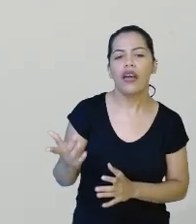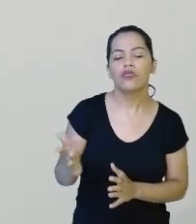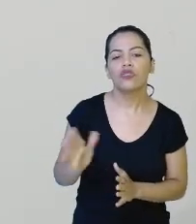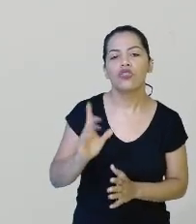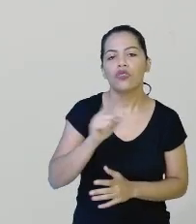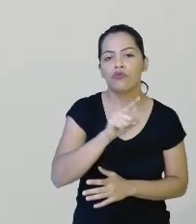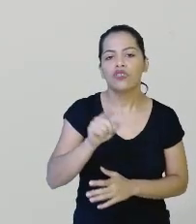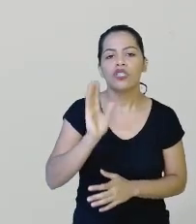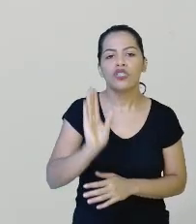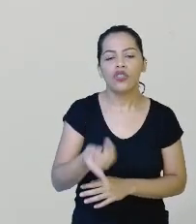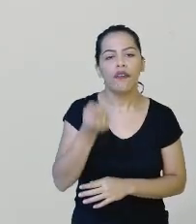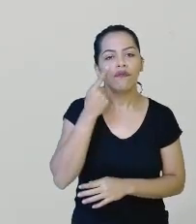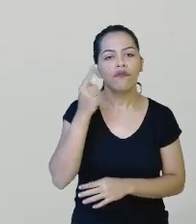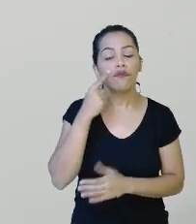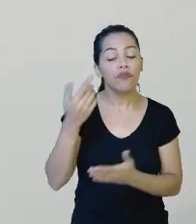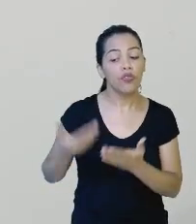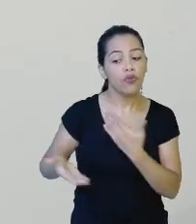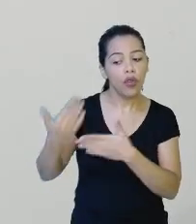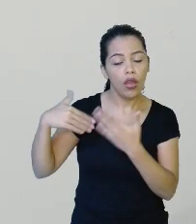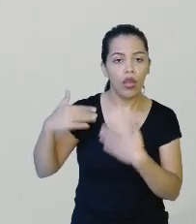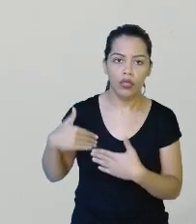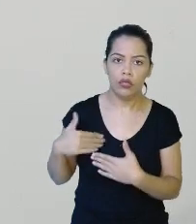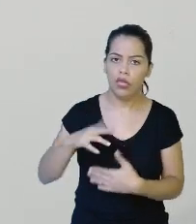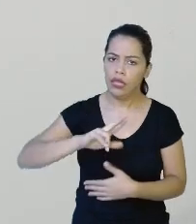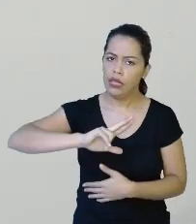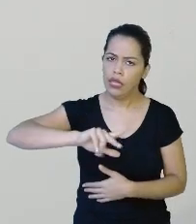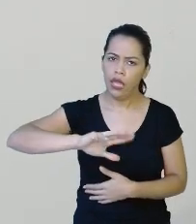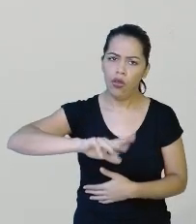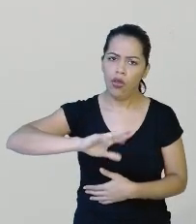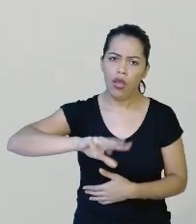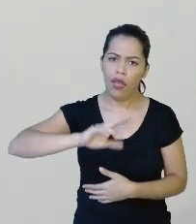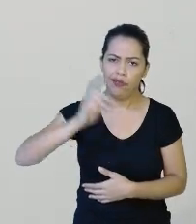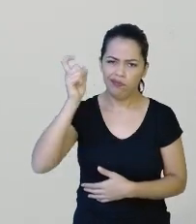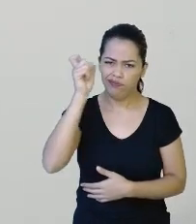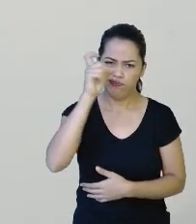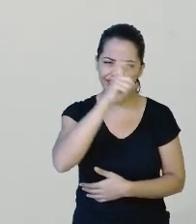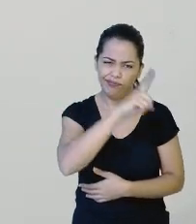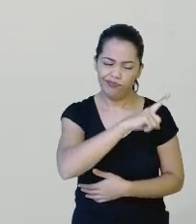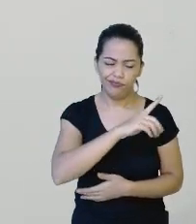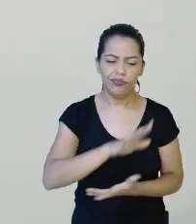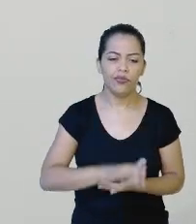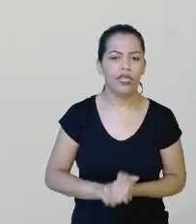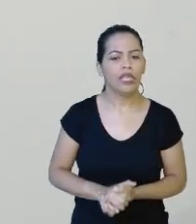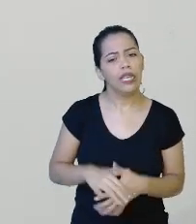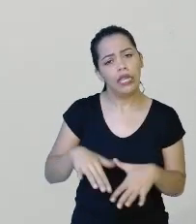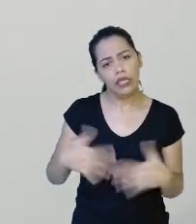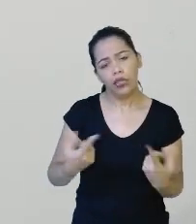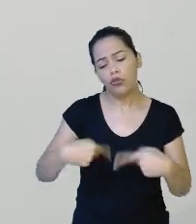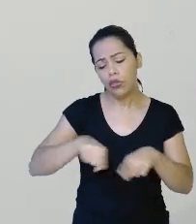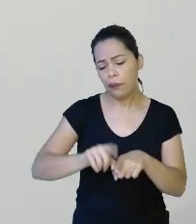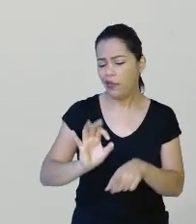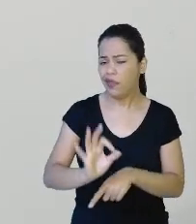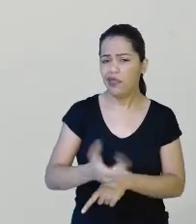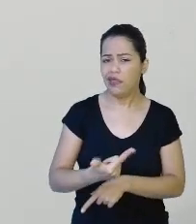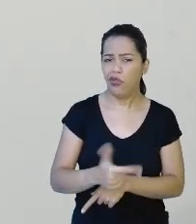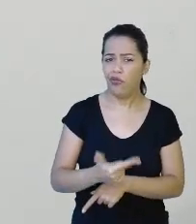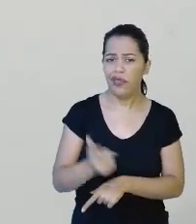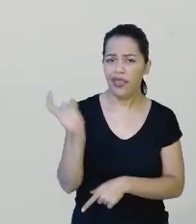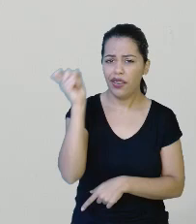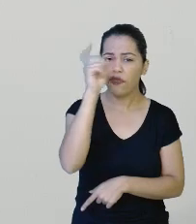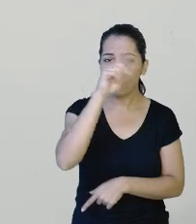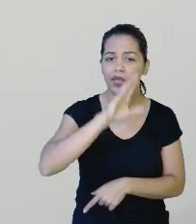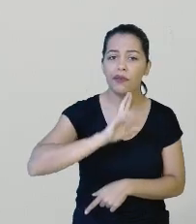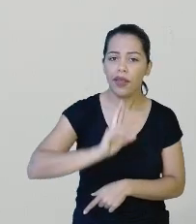viram antes, não é difícil, vocês já conhecem e com certeza não vão ter dificuldade também para responder a